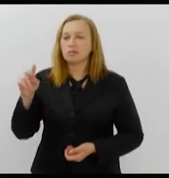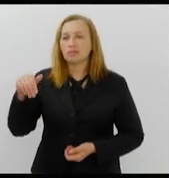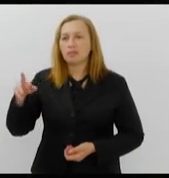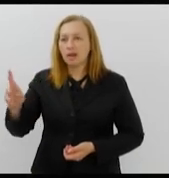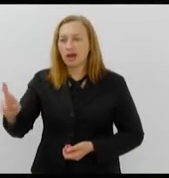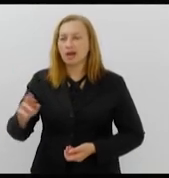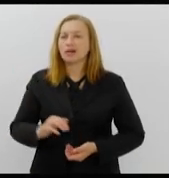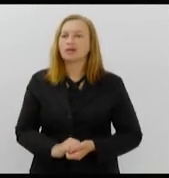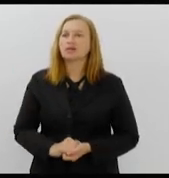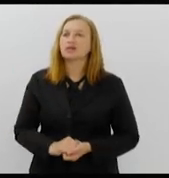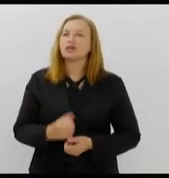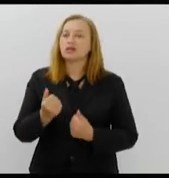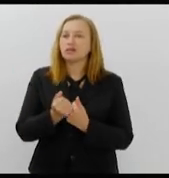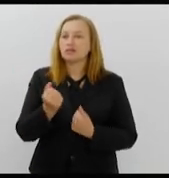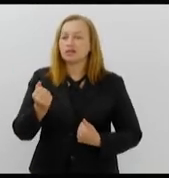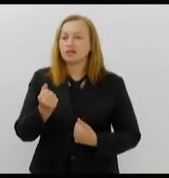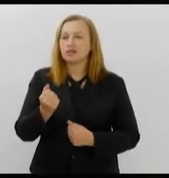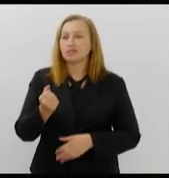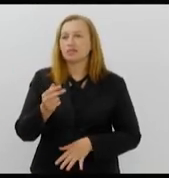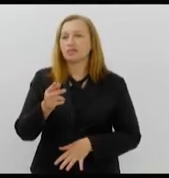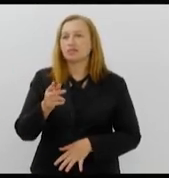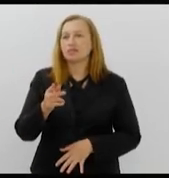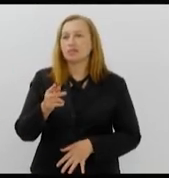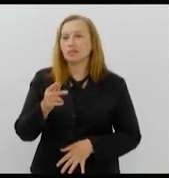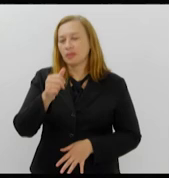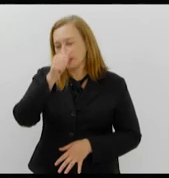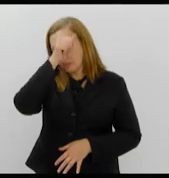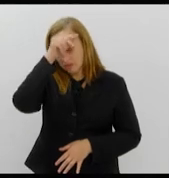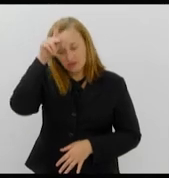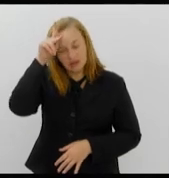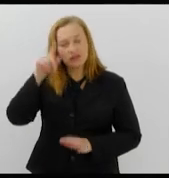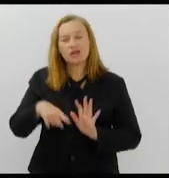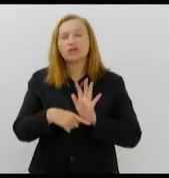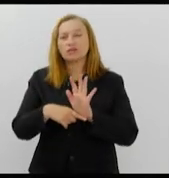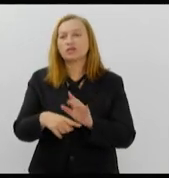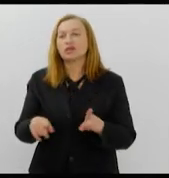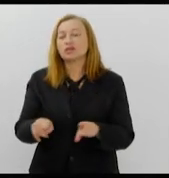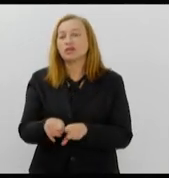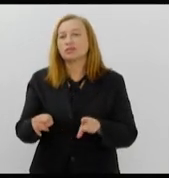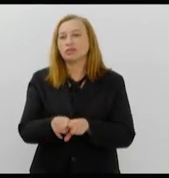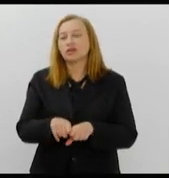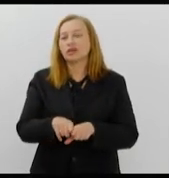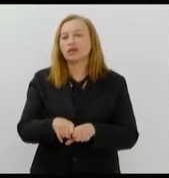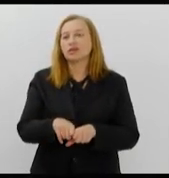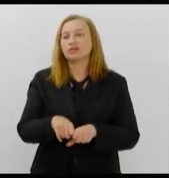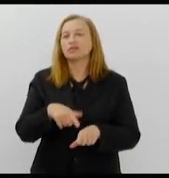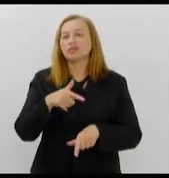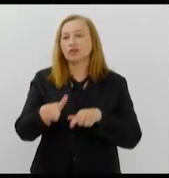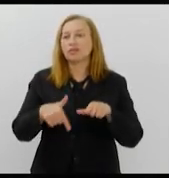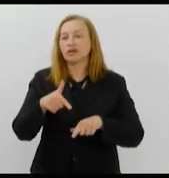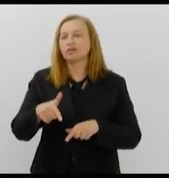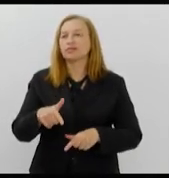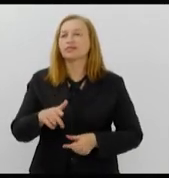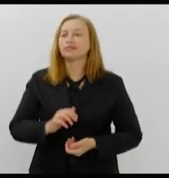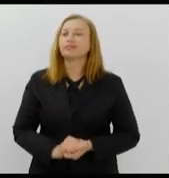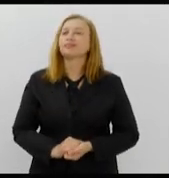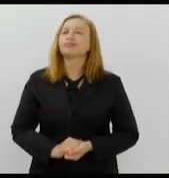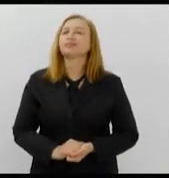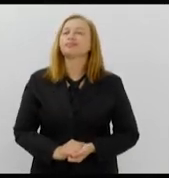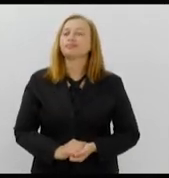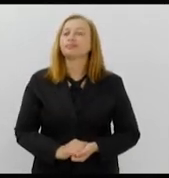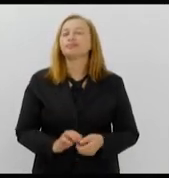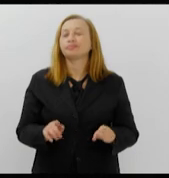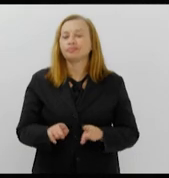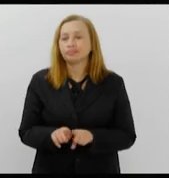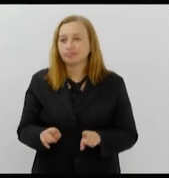Guta, vice-prefeita eleita, vão fazer um mandato também de excelência em Rio Claro. Quero